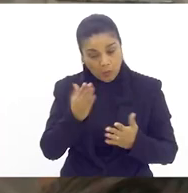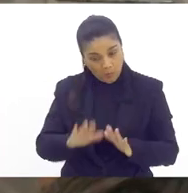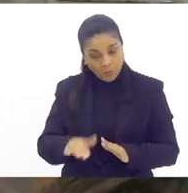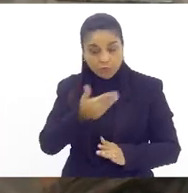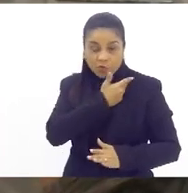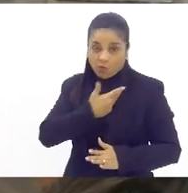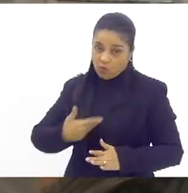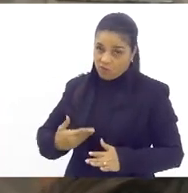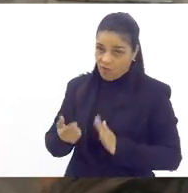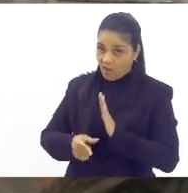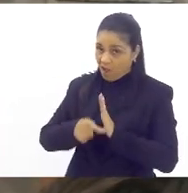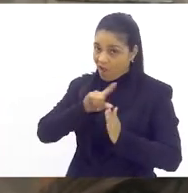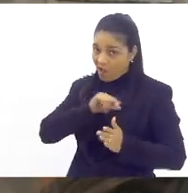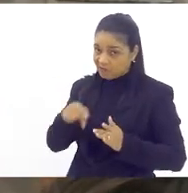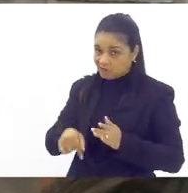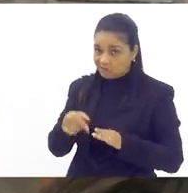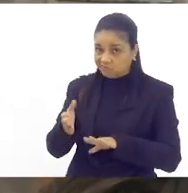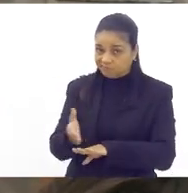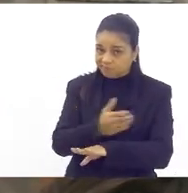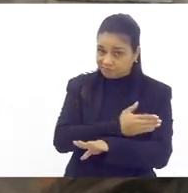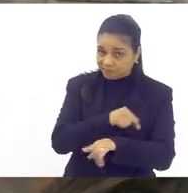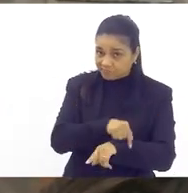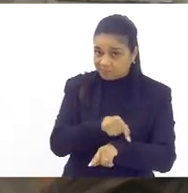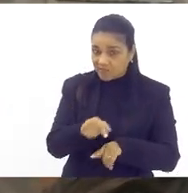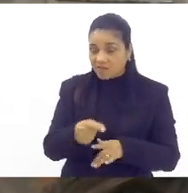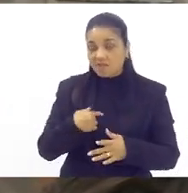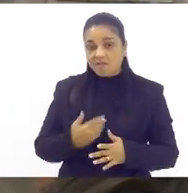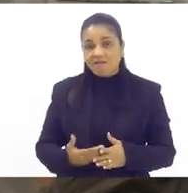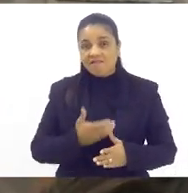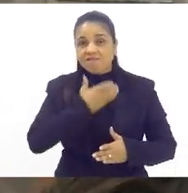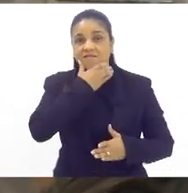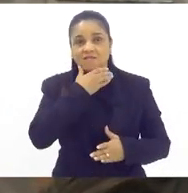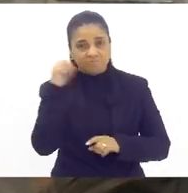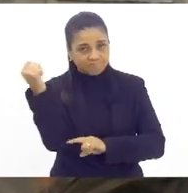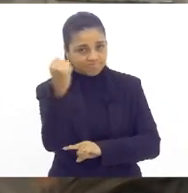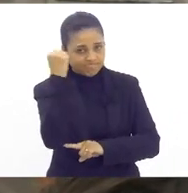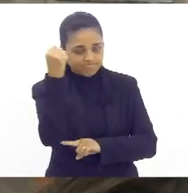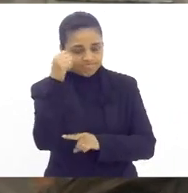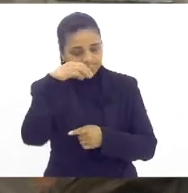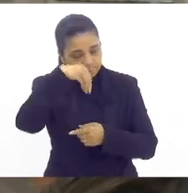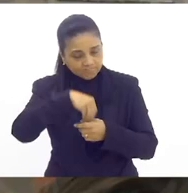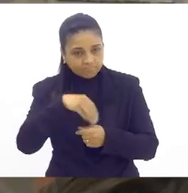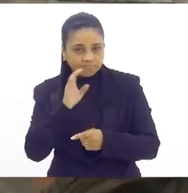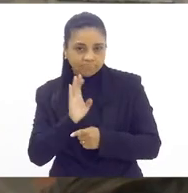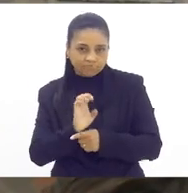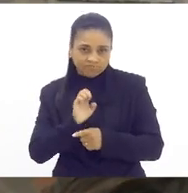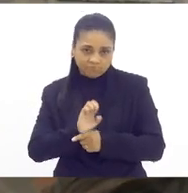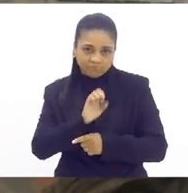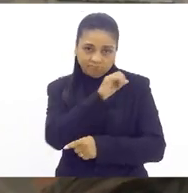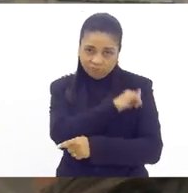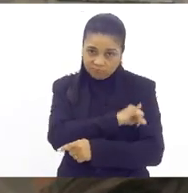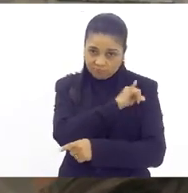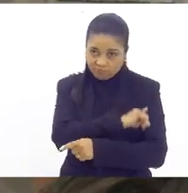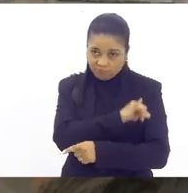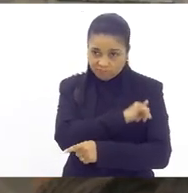implementaram uma falência tal uma crise tal dentro do Estado do Rio de Janeiro que